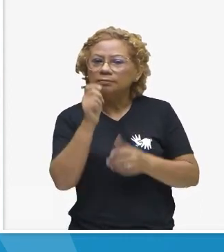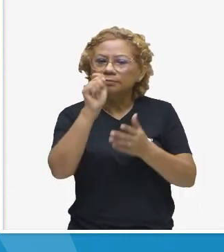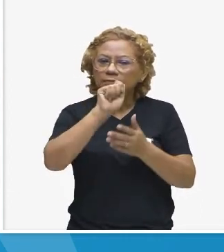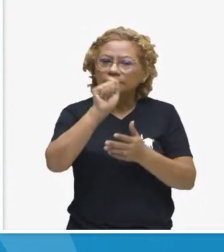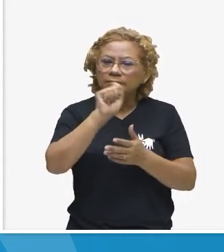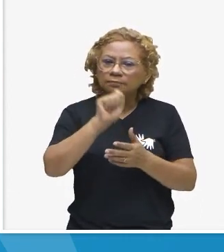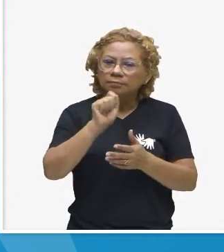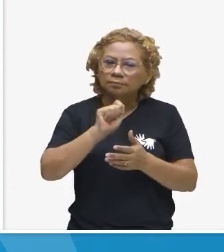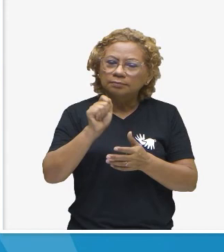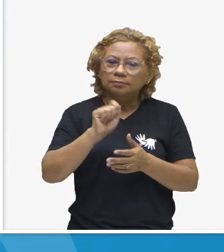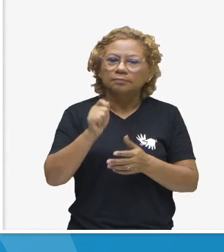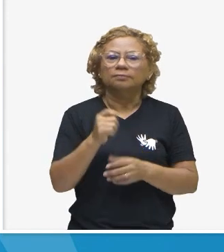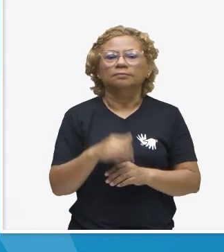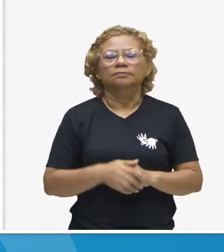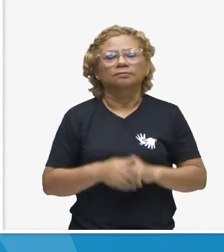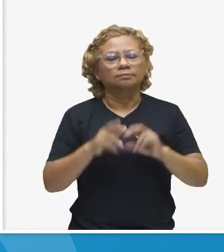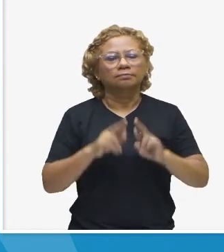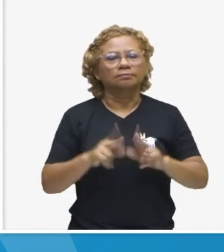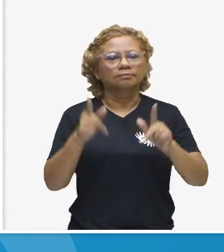ficar mais visível.